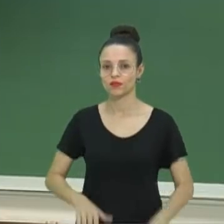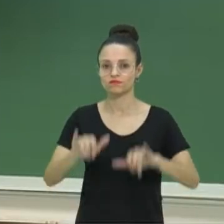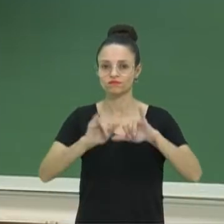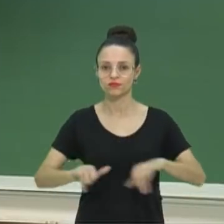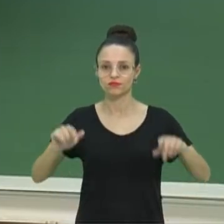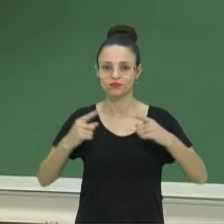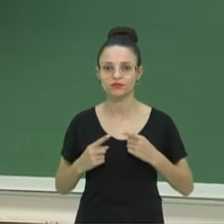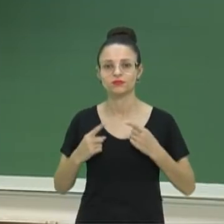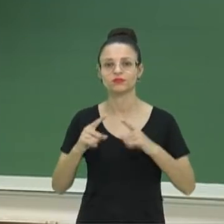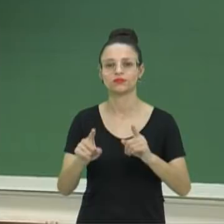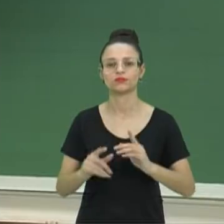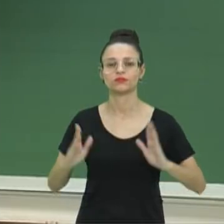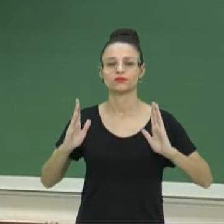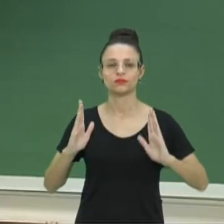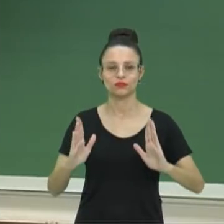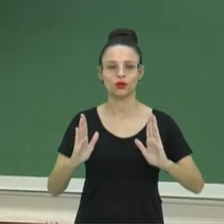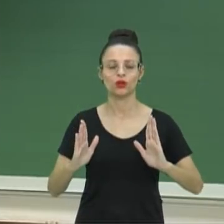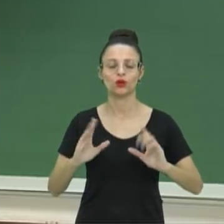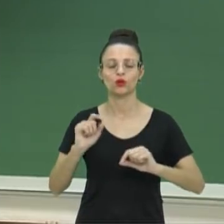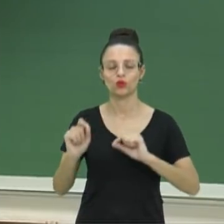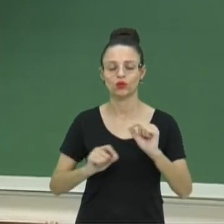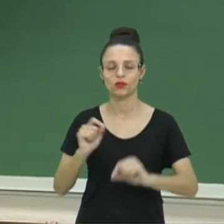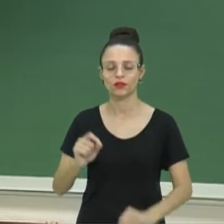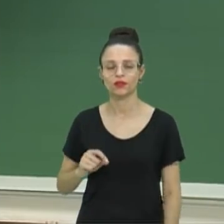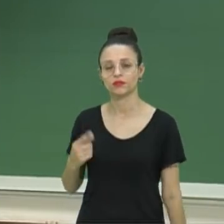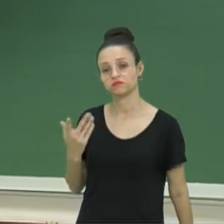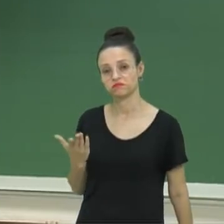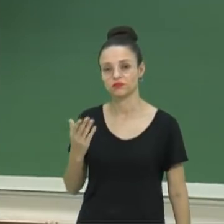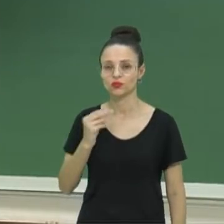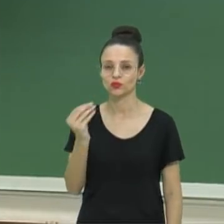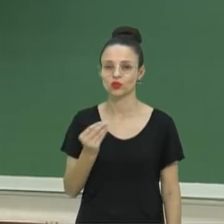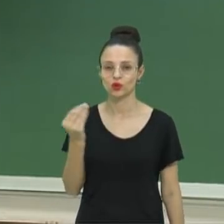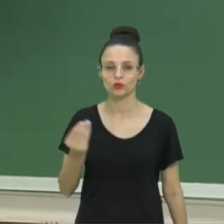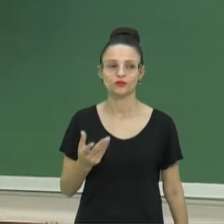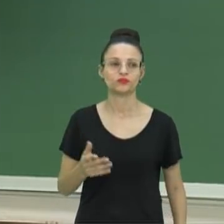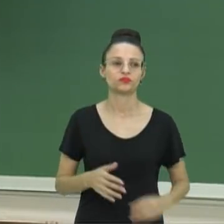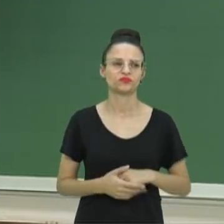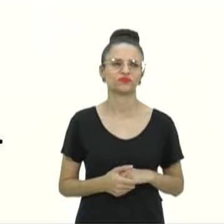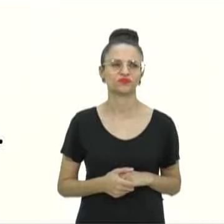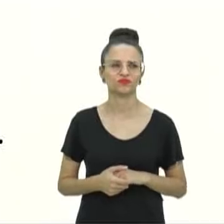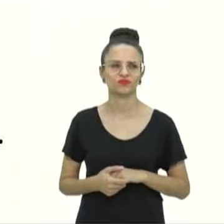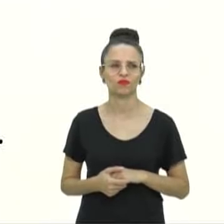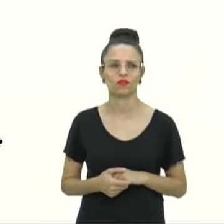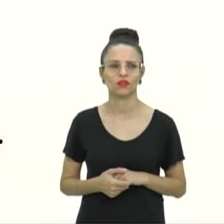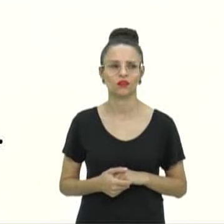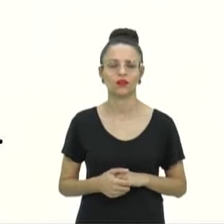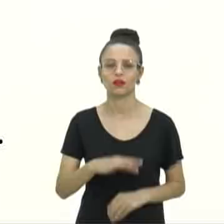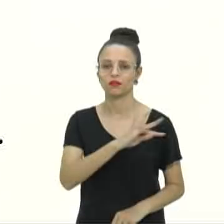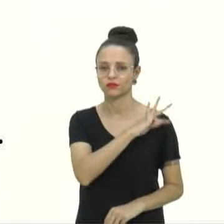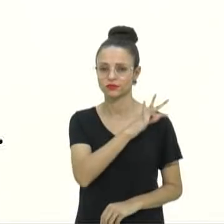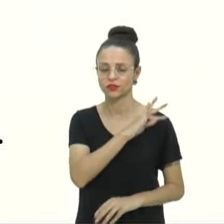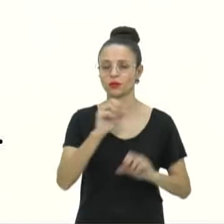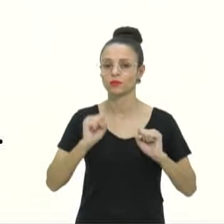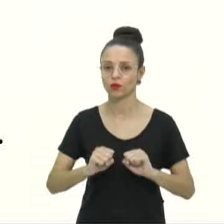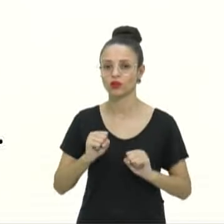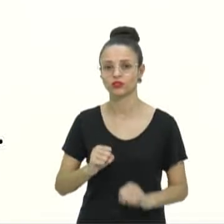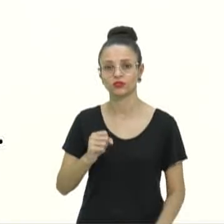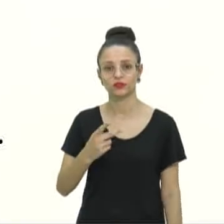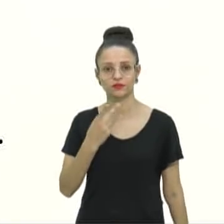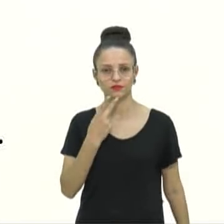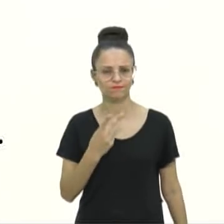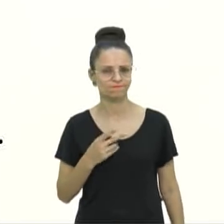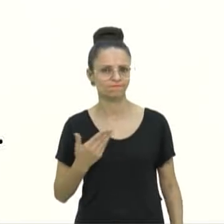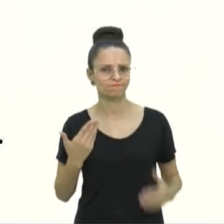ali tanto esse bloco, né, de espuma ou o mascote, naquele caso ali, né, para fazer esse desafio, né? Então o técnico pode contestar sempre um ponto,